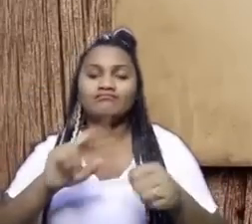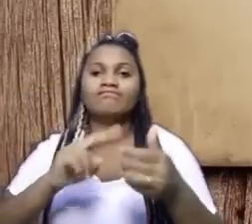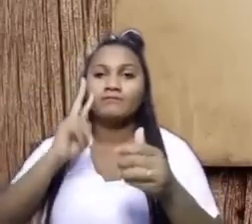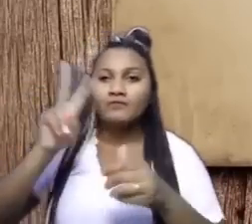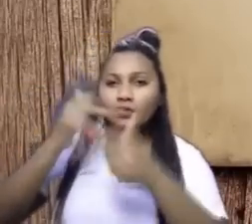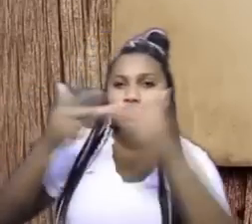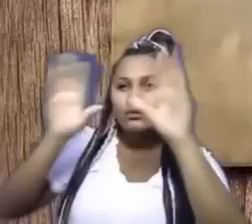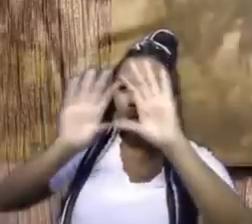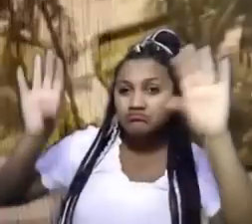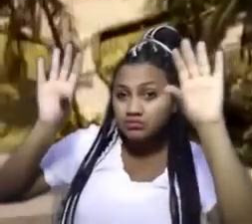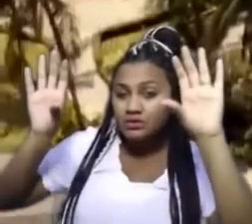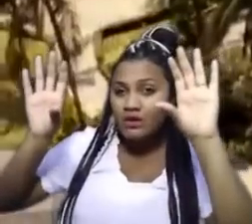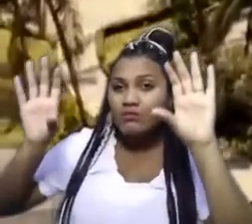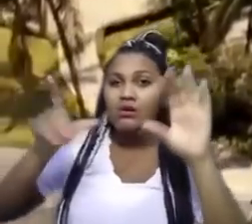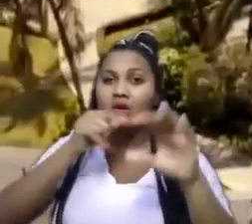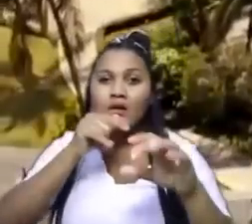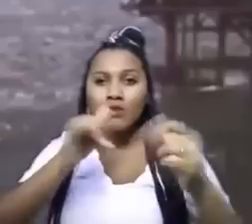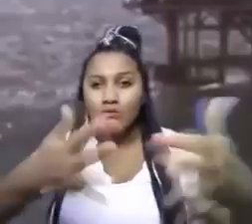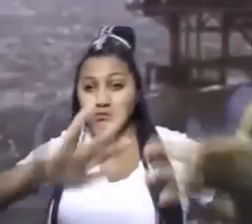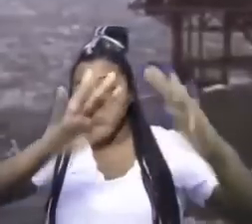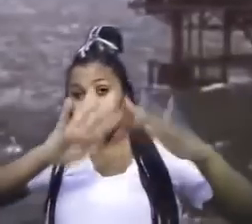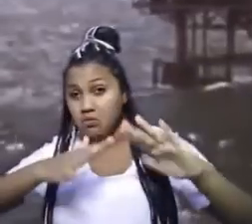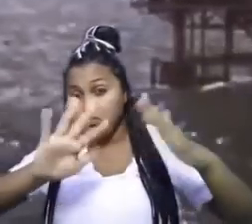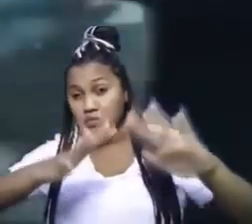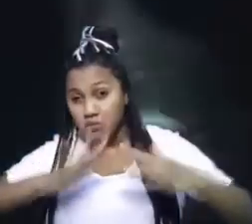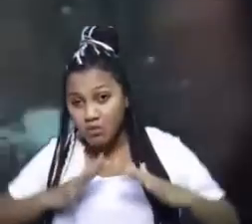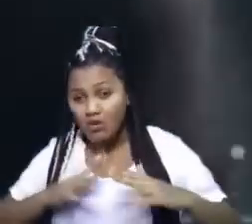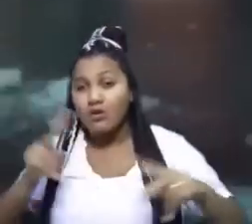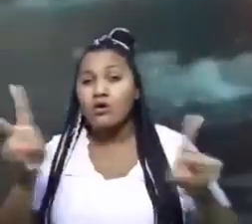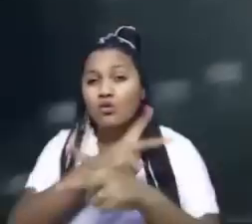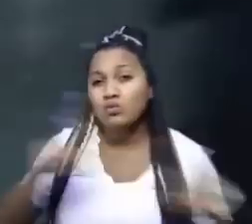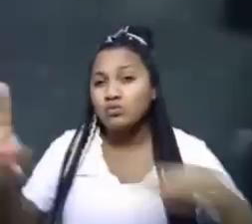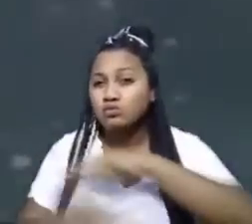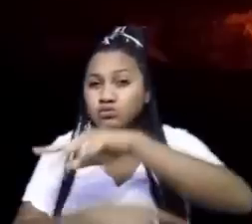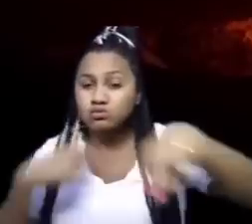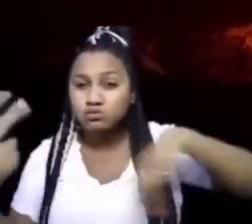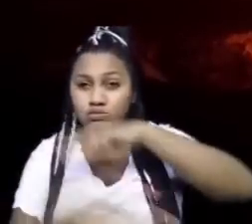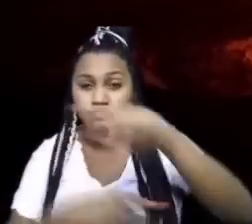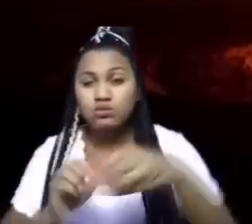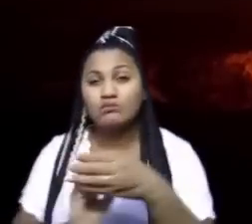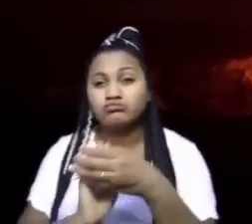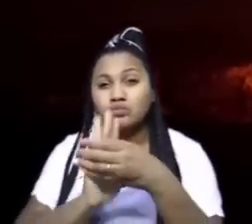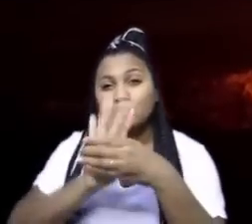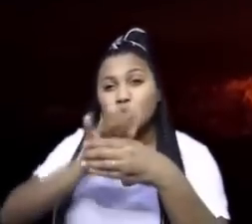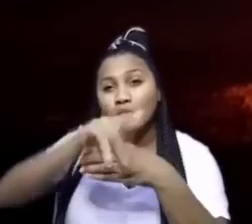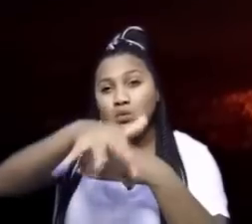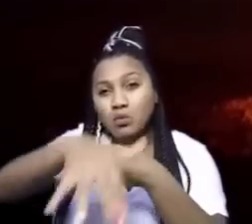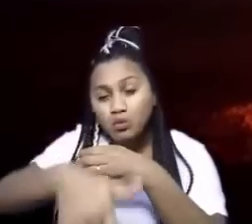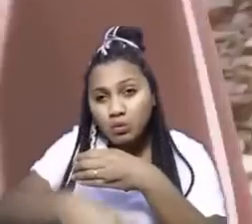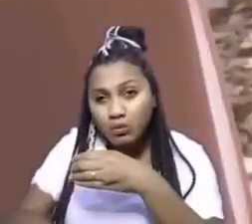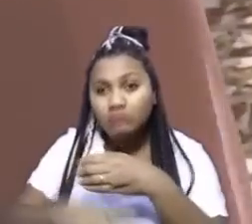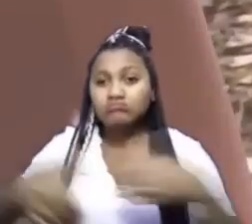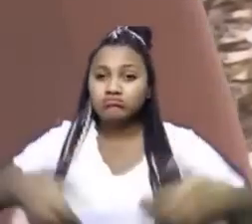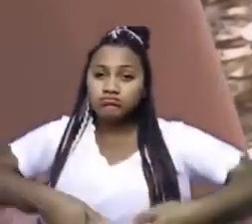céu. Tsunamis, furacões, terremotos, vulcões em erupção,